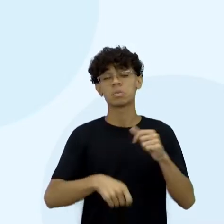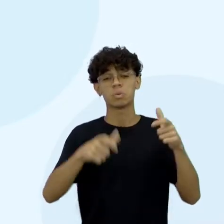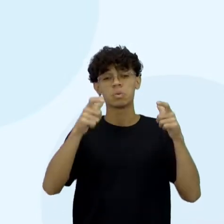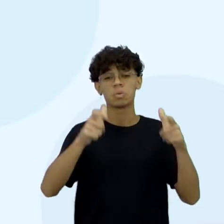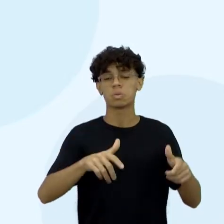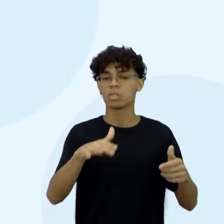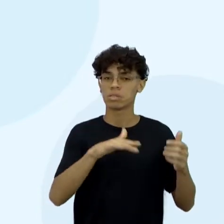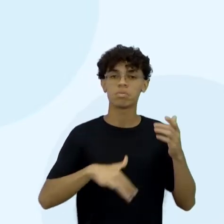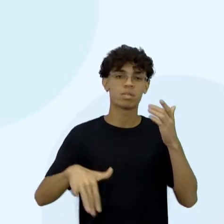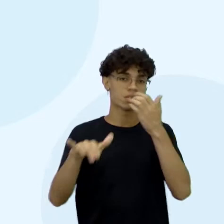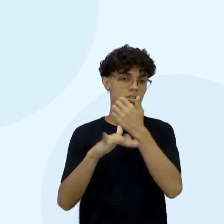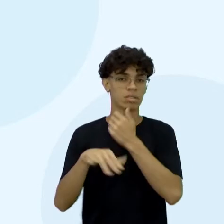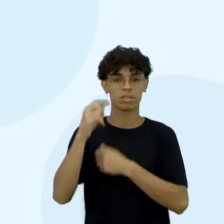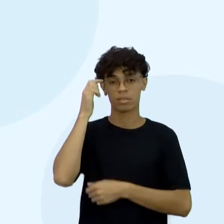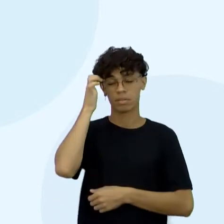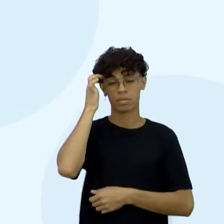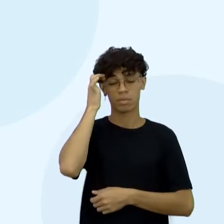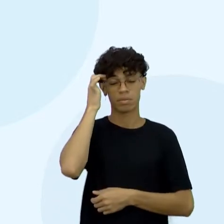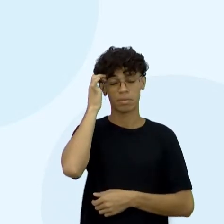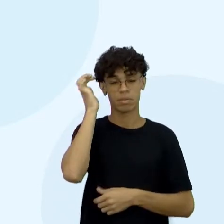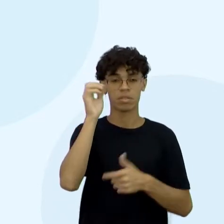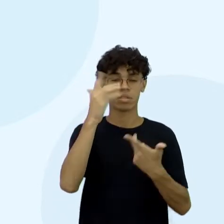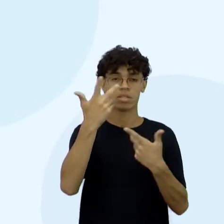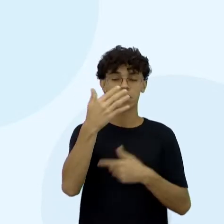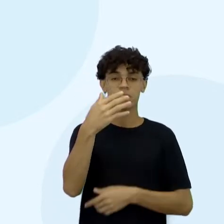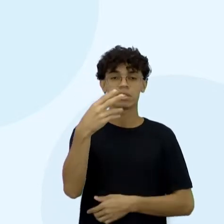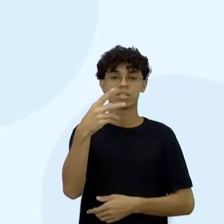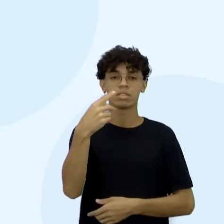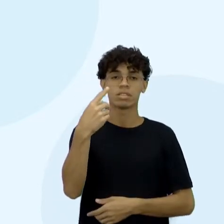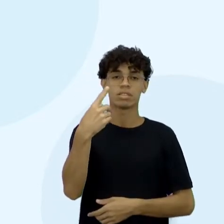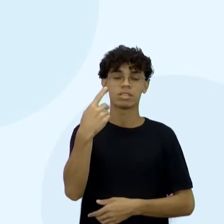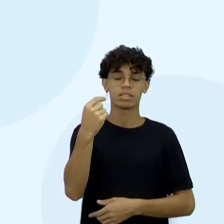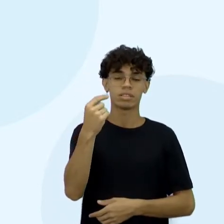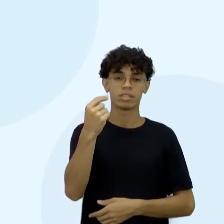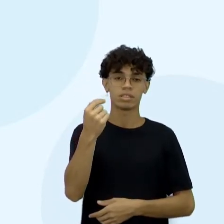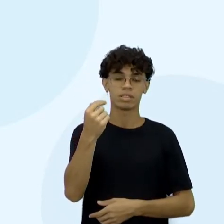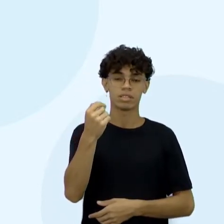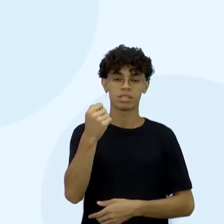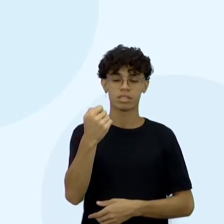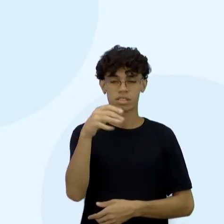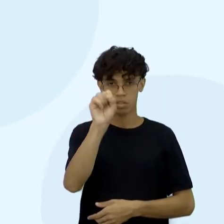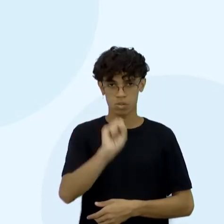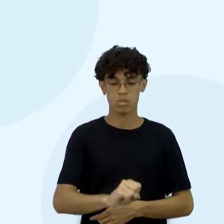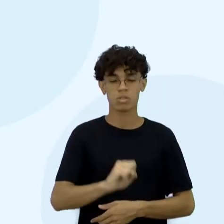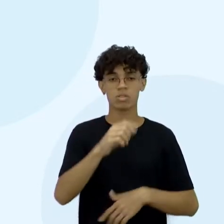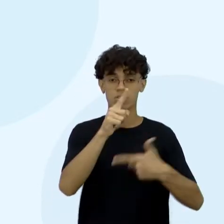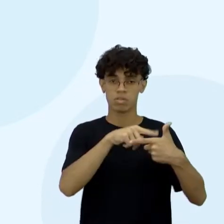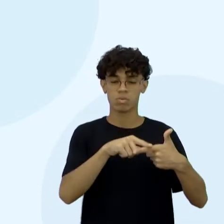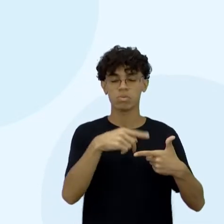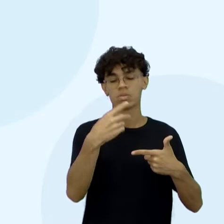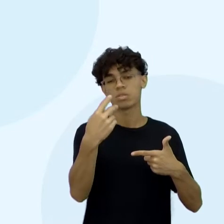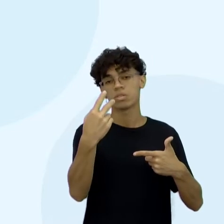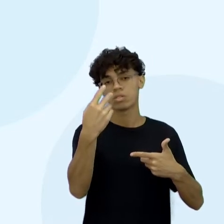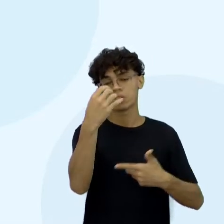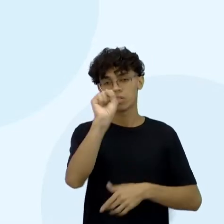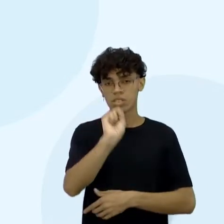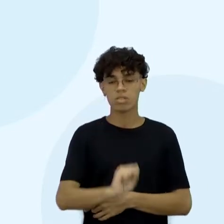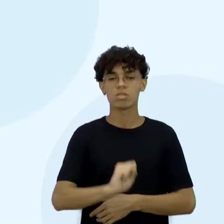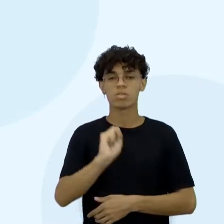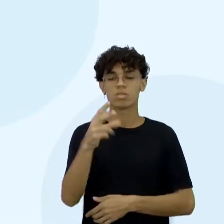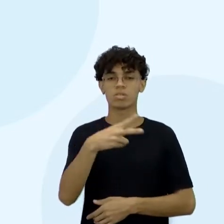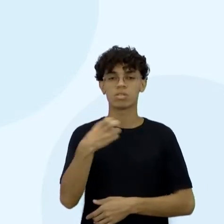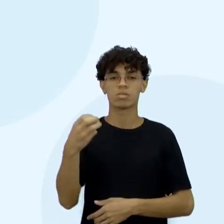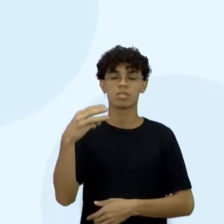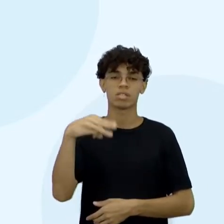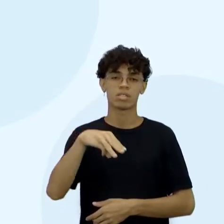segundo vezes segundo. Segundo dividido por segundo some, o que sobra é metro. Então, quando a gente faz esse cálculo de multiplicação dos